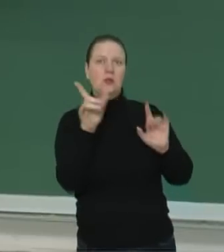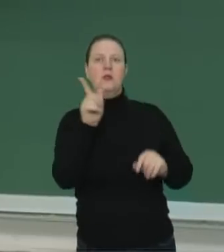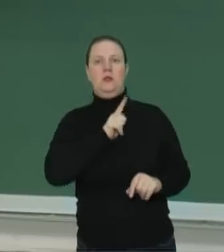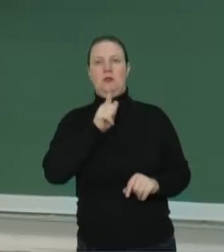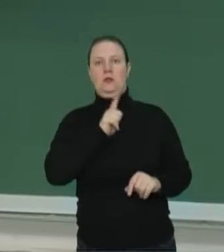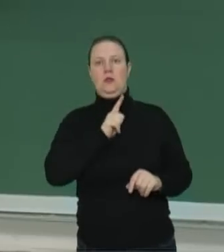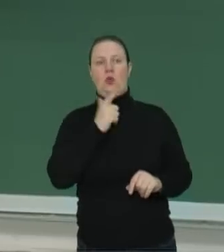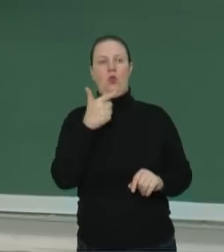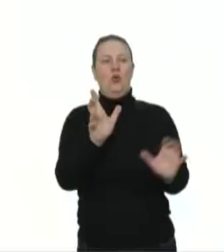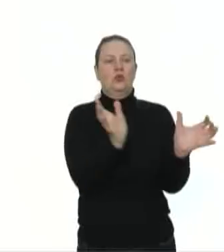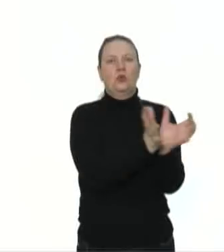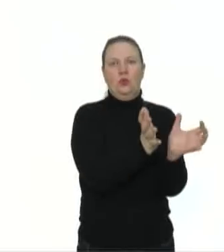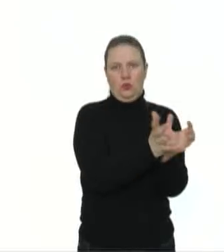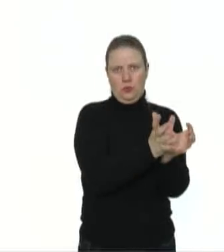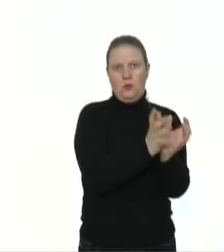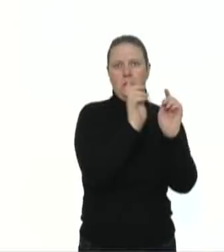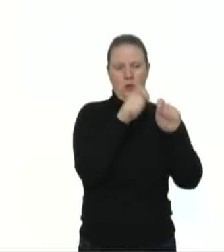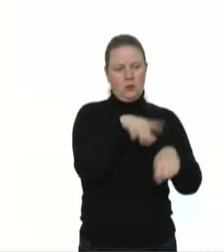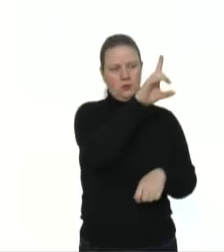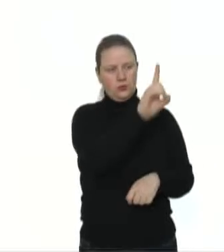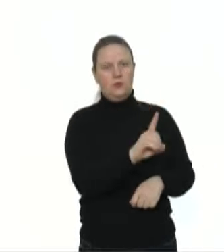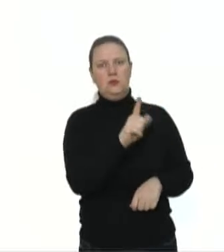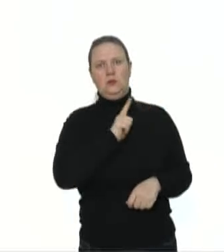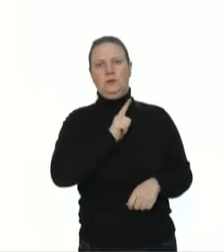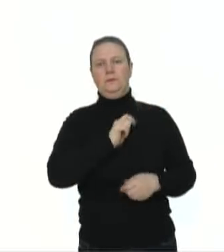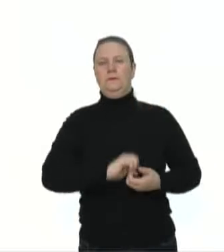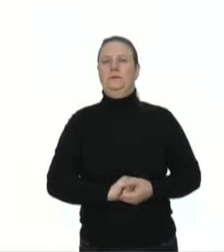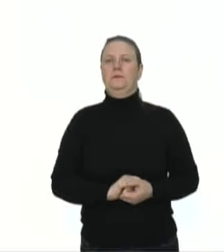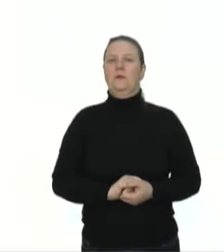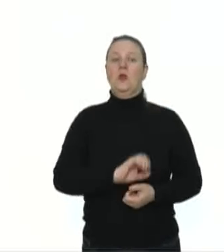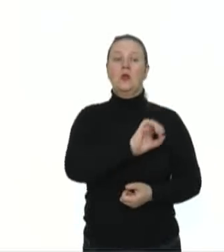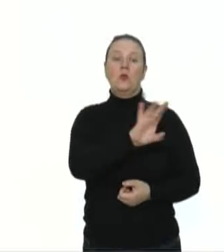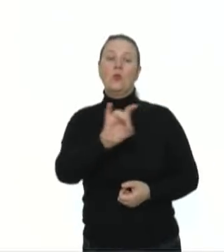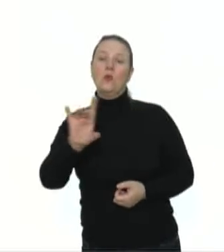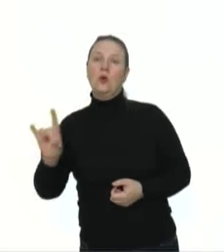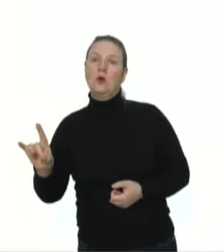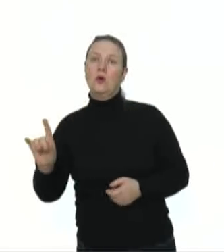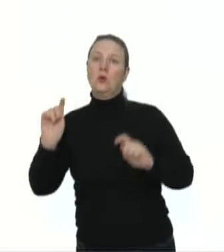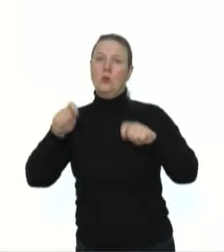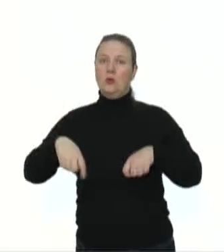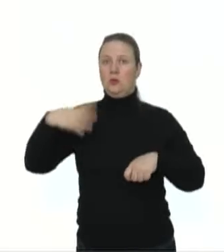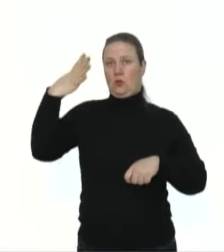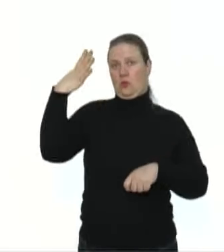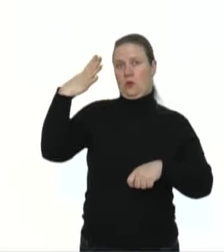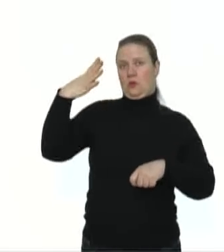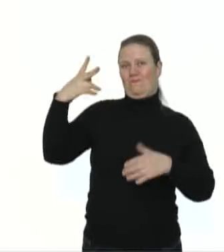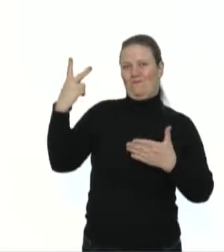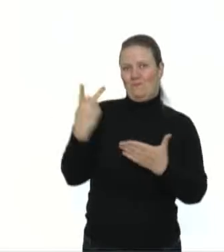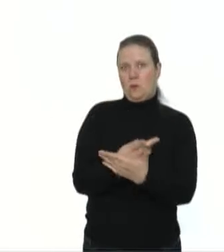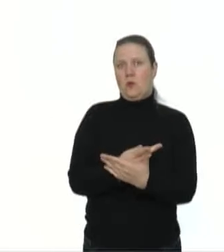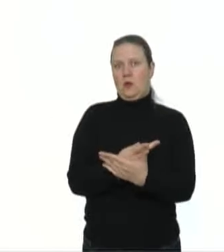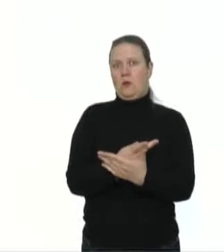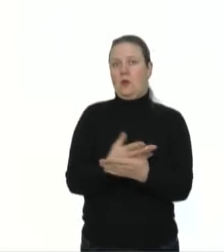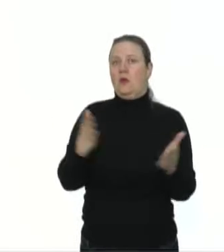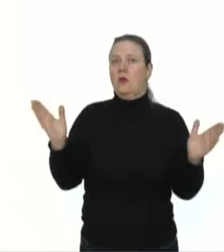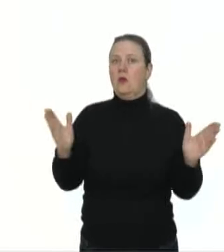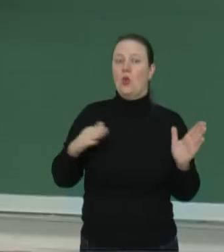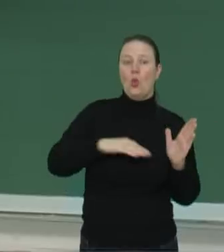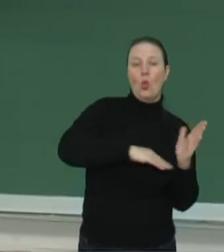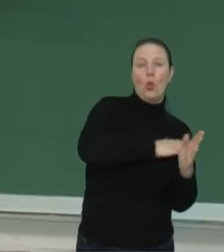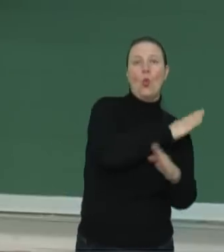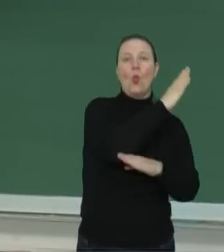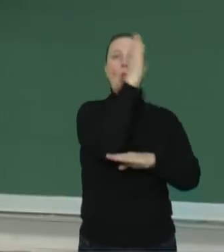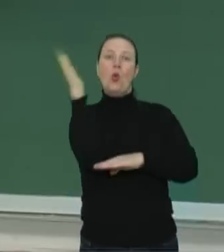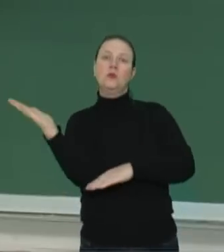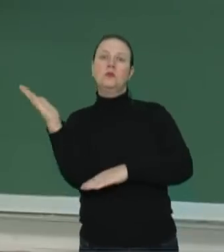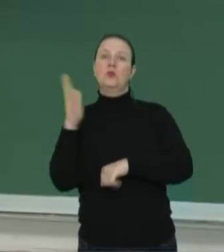As faltas pessoais. Cada jogador poderá cometer 4 faltas, daí é por partida, todo o